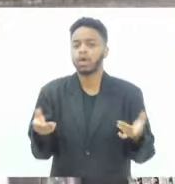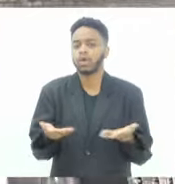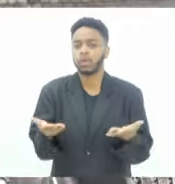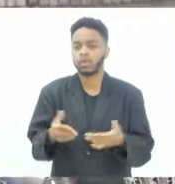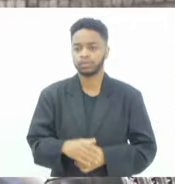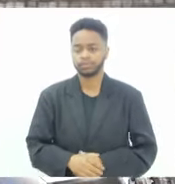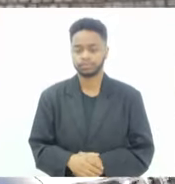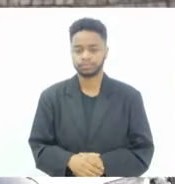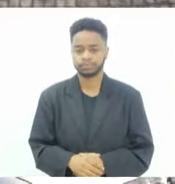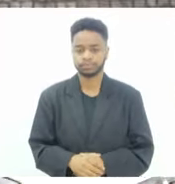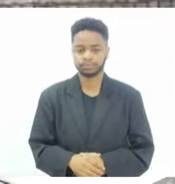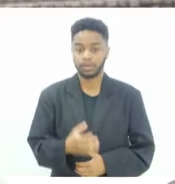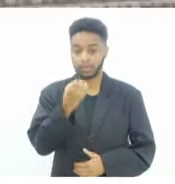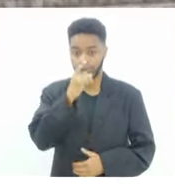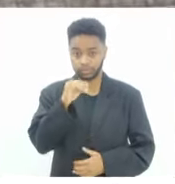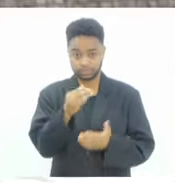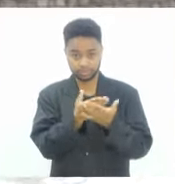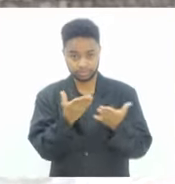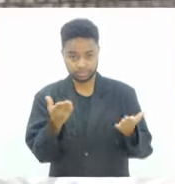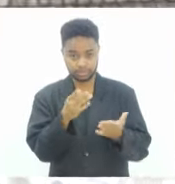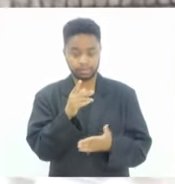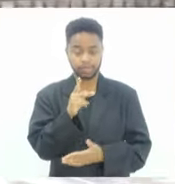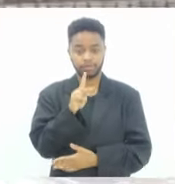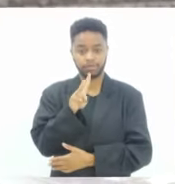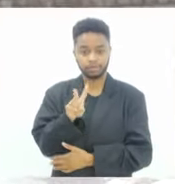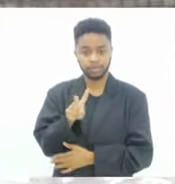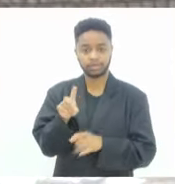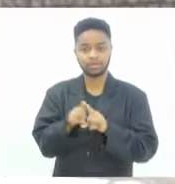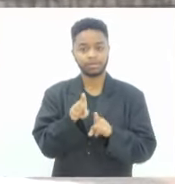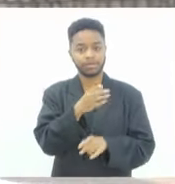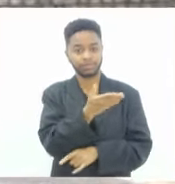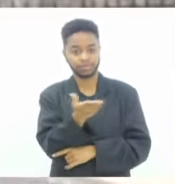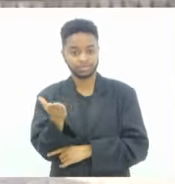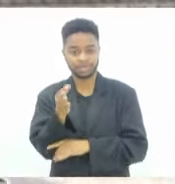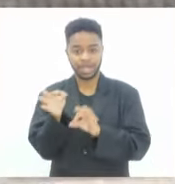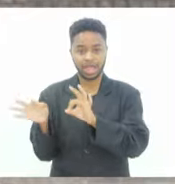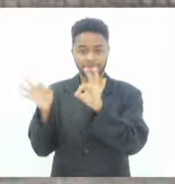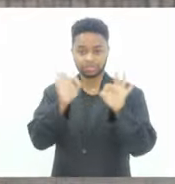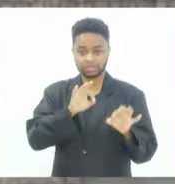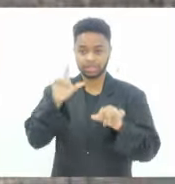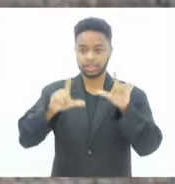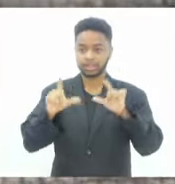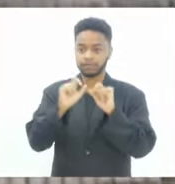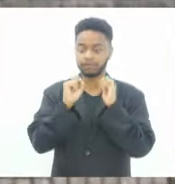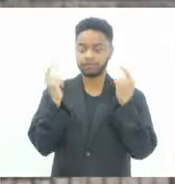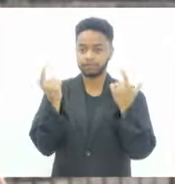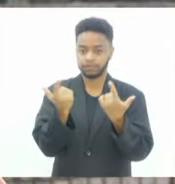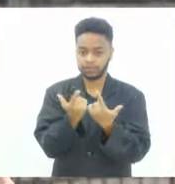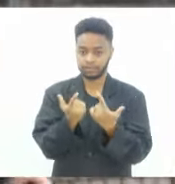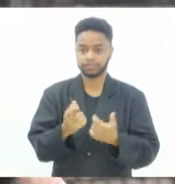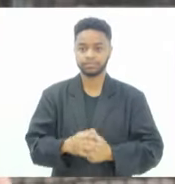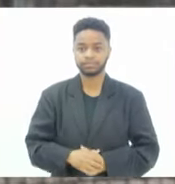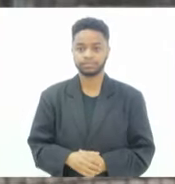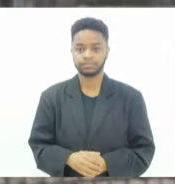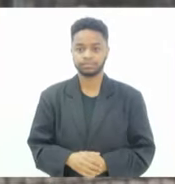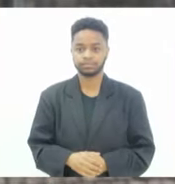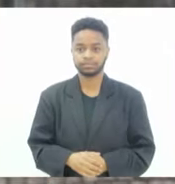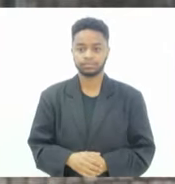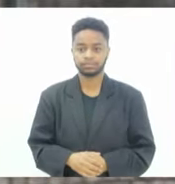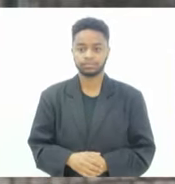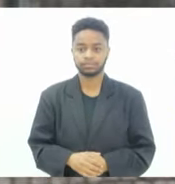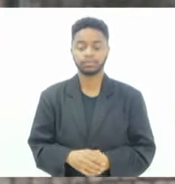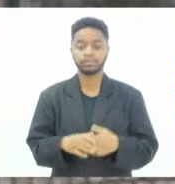significa? Bom dia. Muito bom dia, Paulo Vitor. Bom dia a você ligado conosco na TV Alerj. A Trezena, então, ela